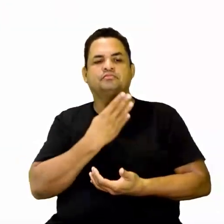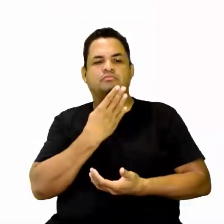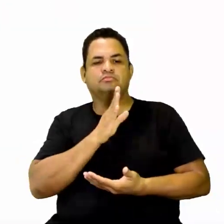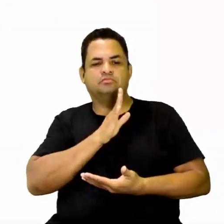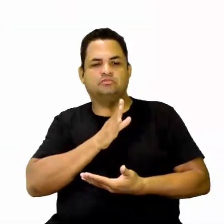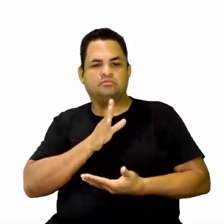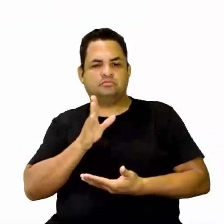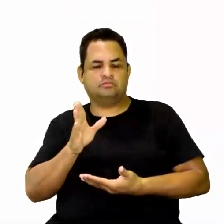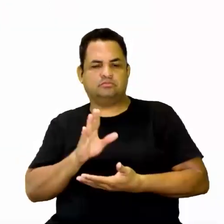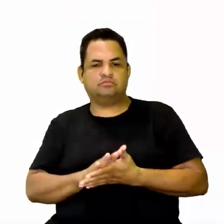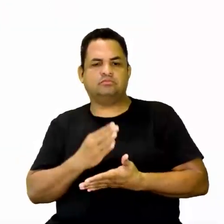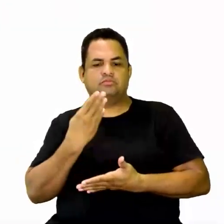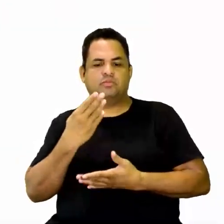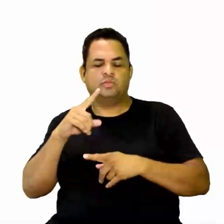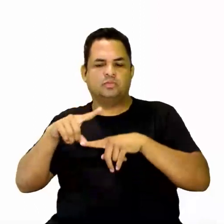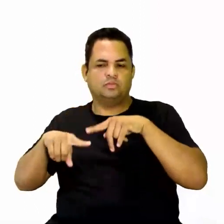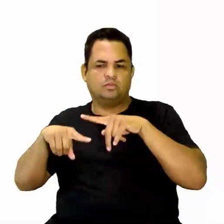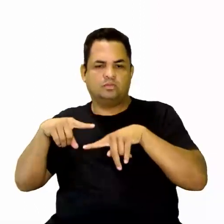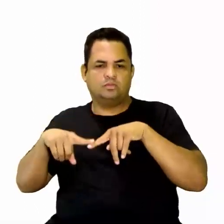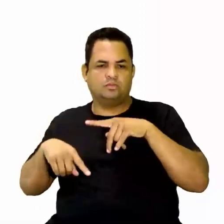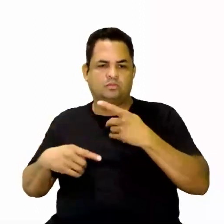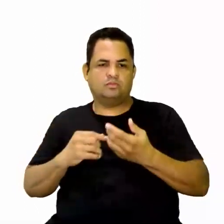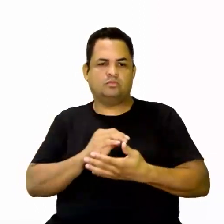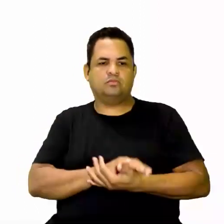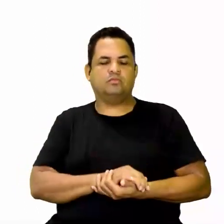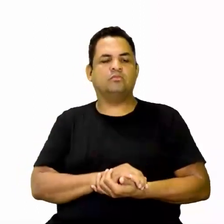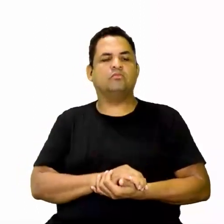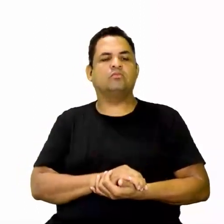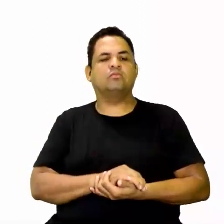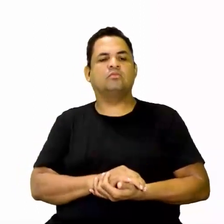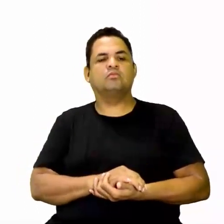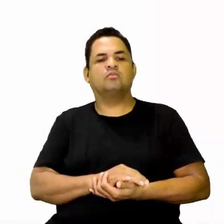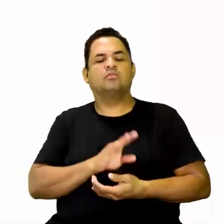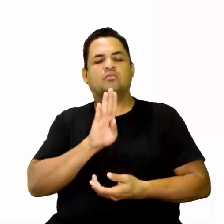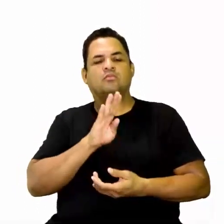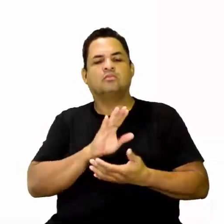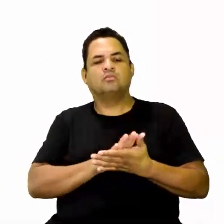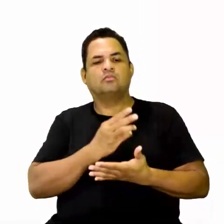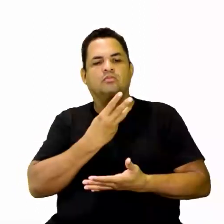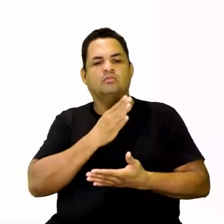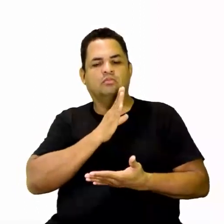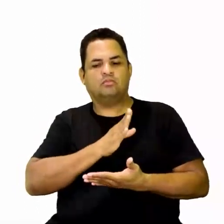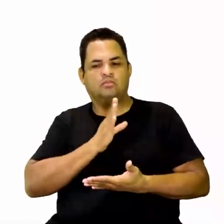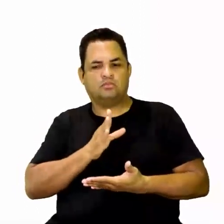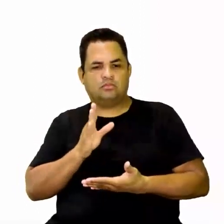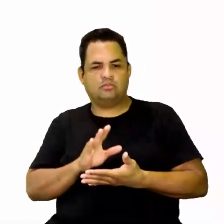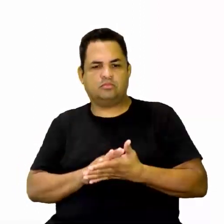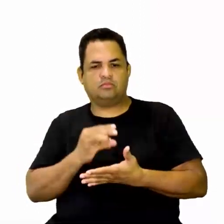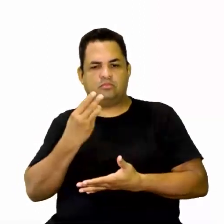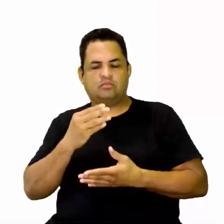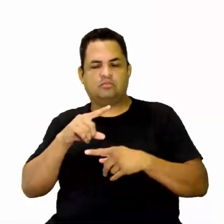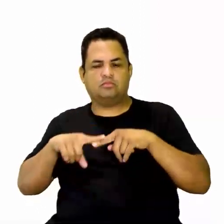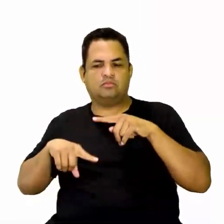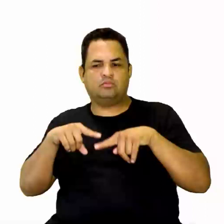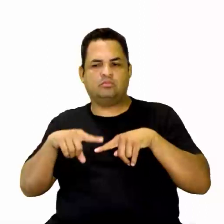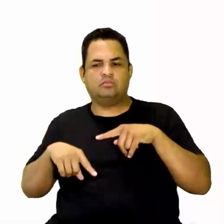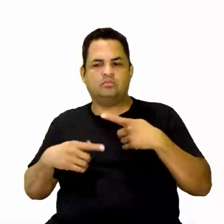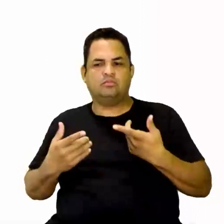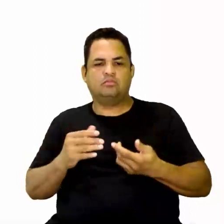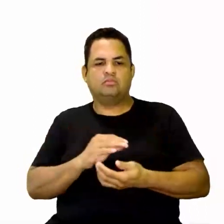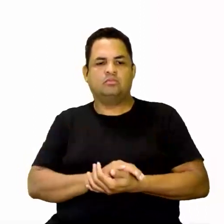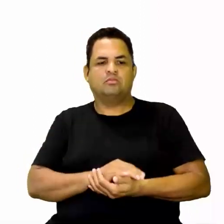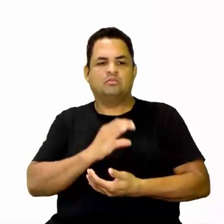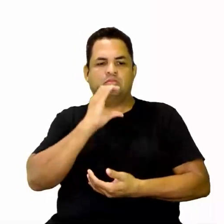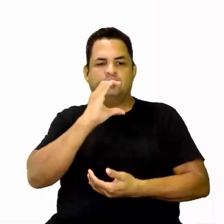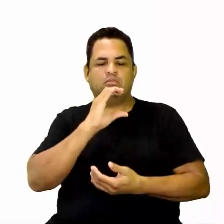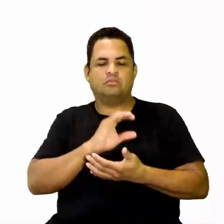4 fases e 4 componentes. Letra B, 3 fases e 3 componentes.